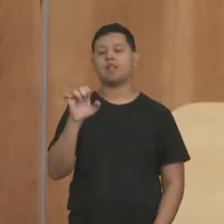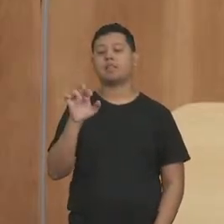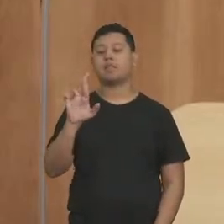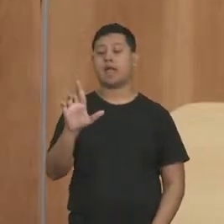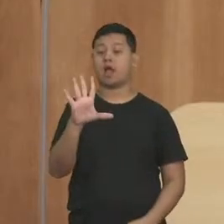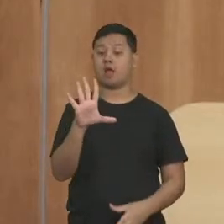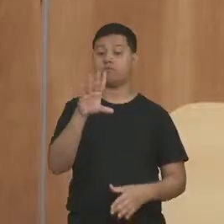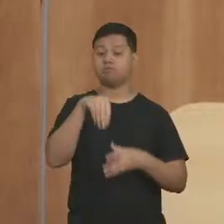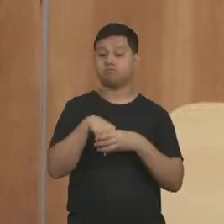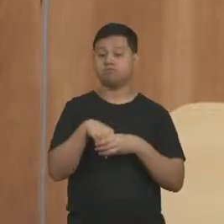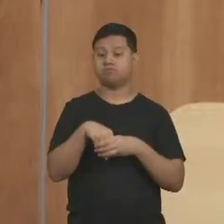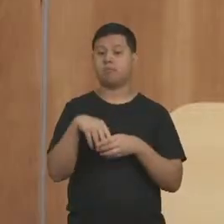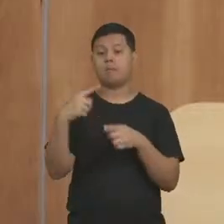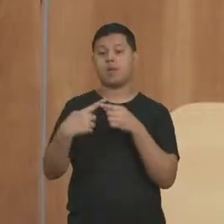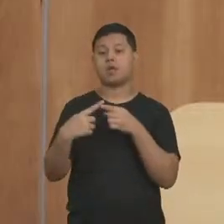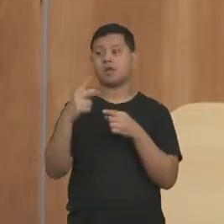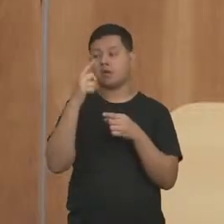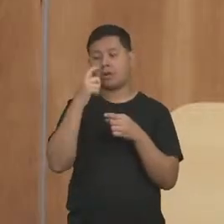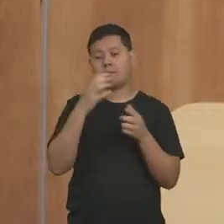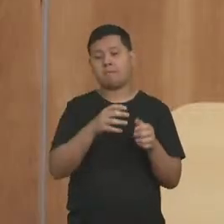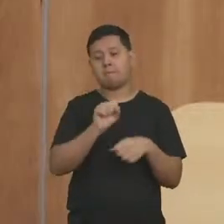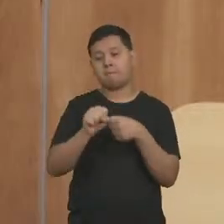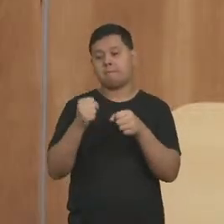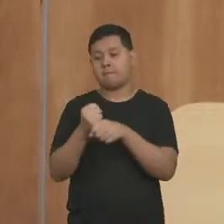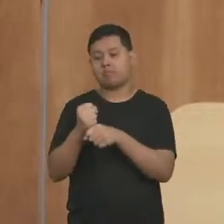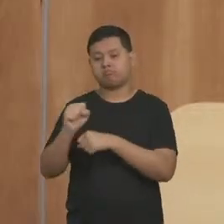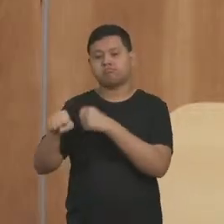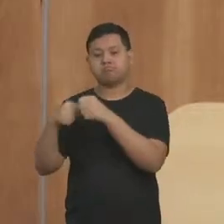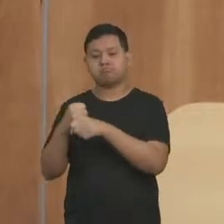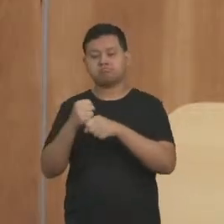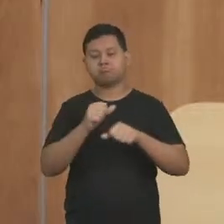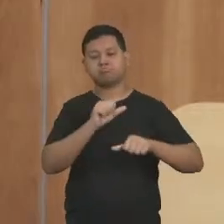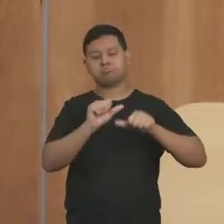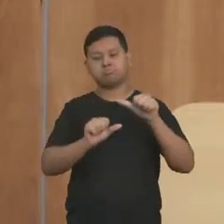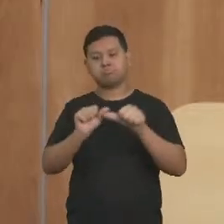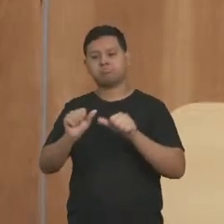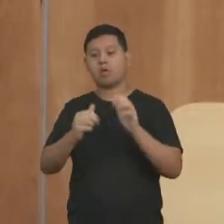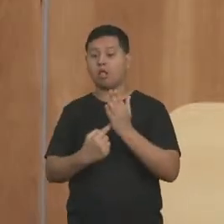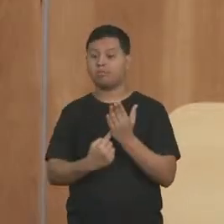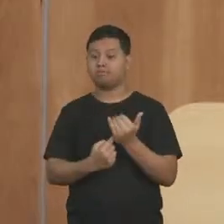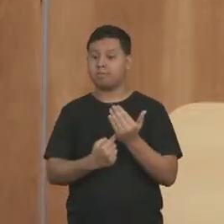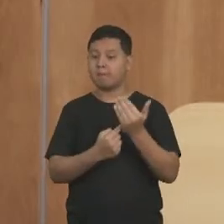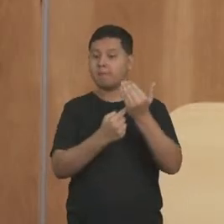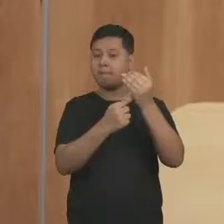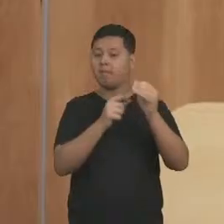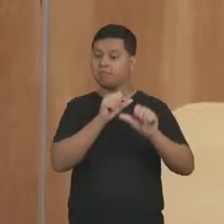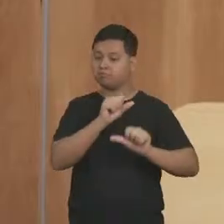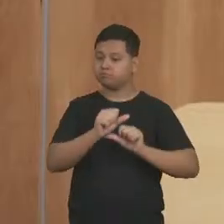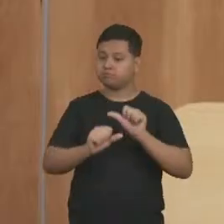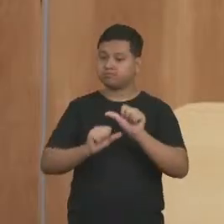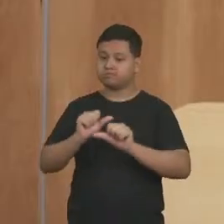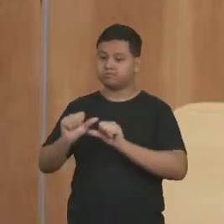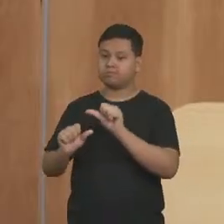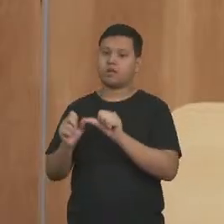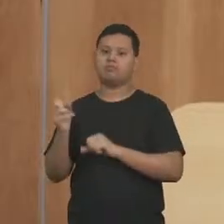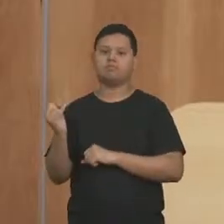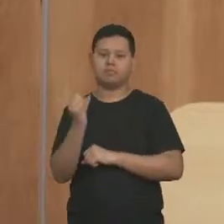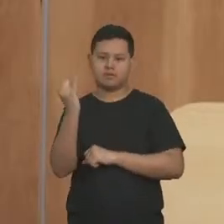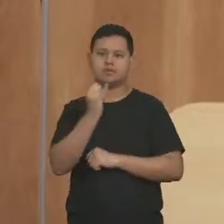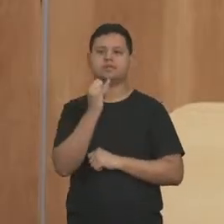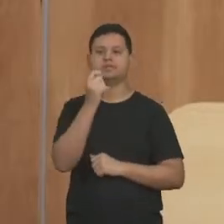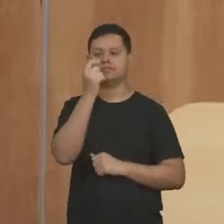implementada de tempos em tempos, as coisas mudam, a tecnologia avança, então a implementação é de fundamental importância.